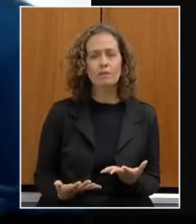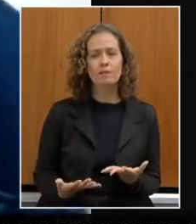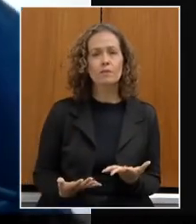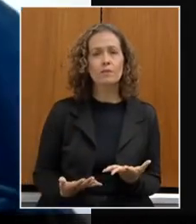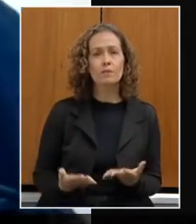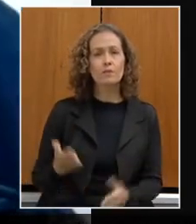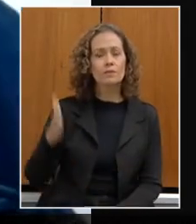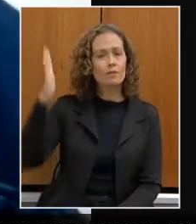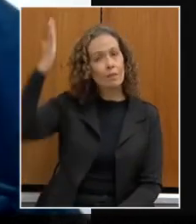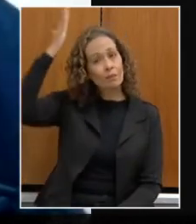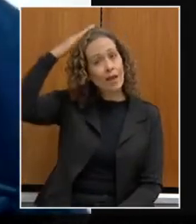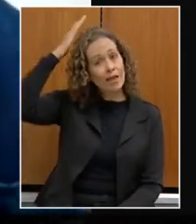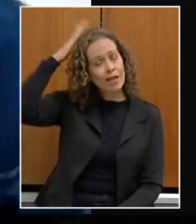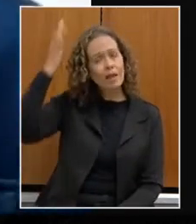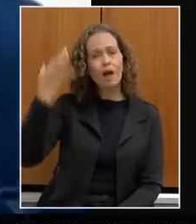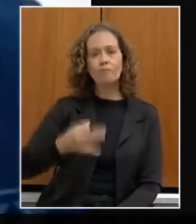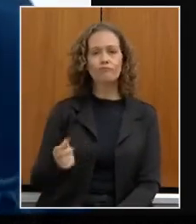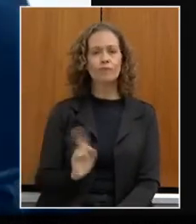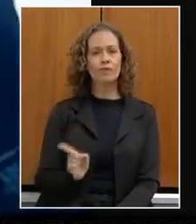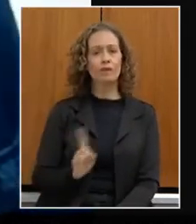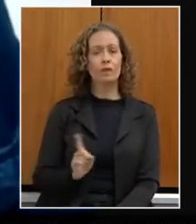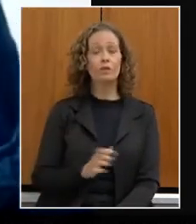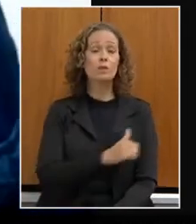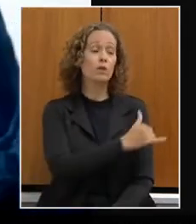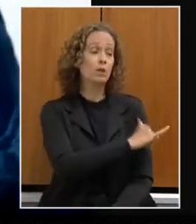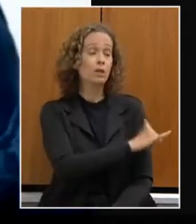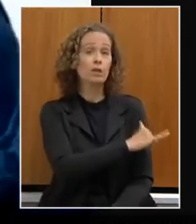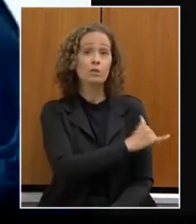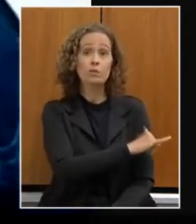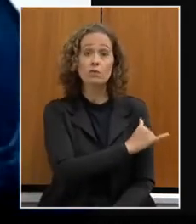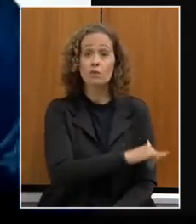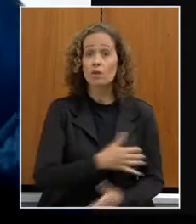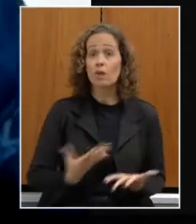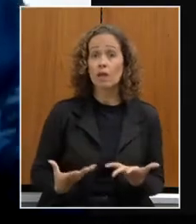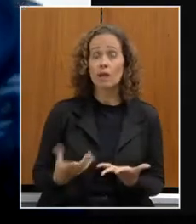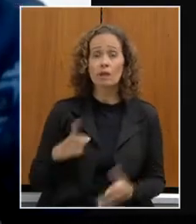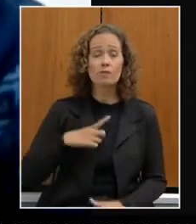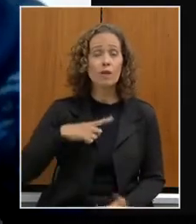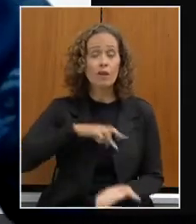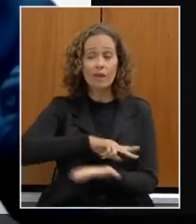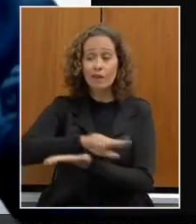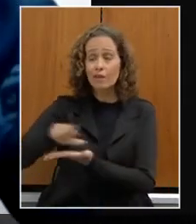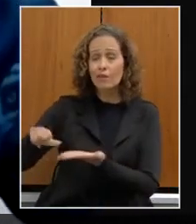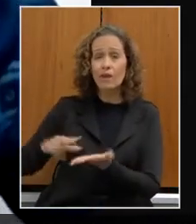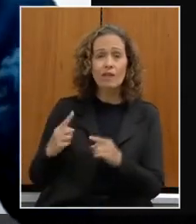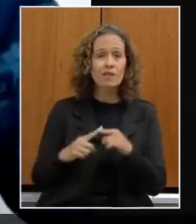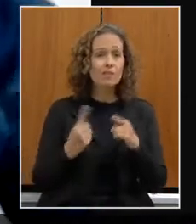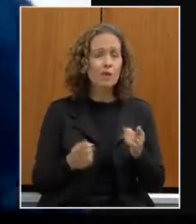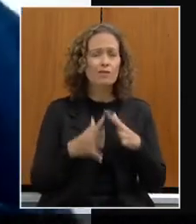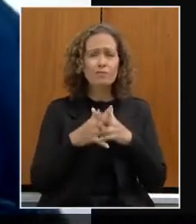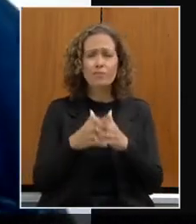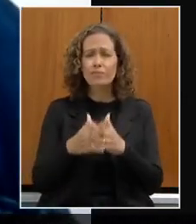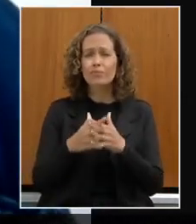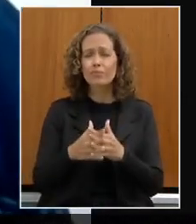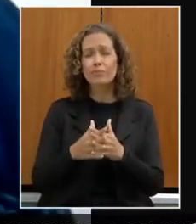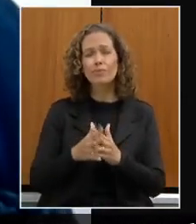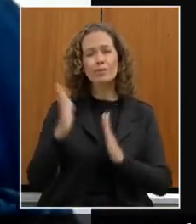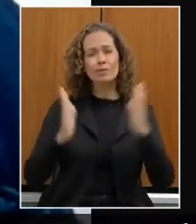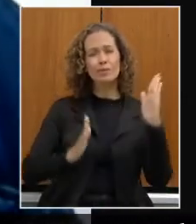Paraná não deu certo o Rio de Janeiro está aí cheio de OS com complicações durante a pandemia